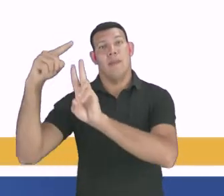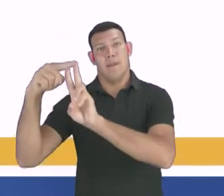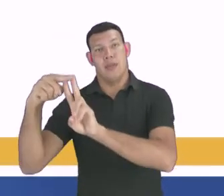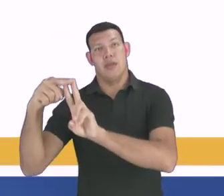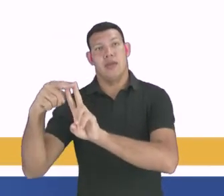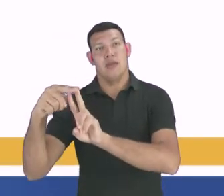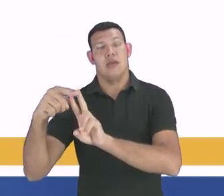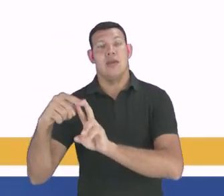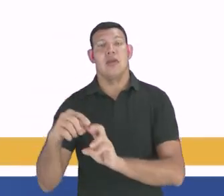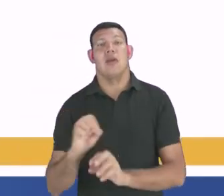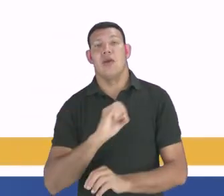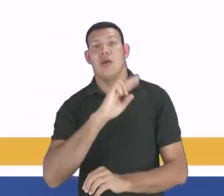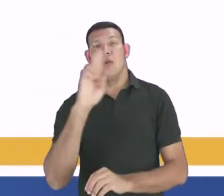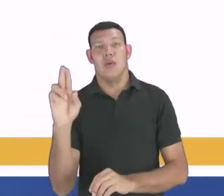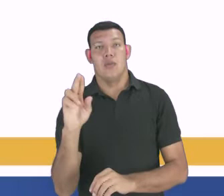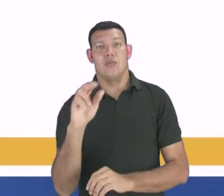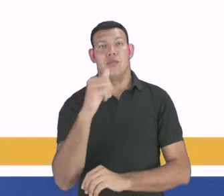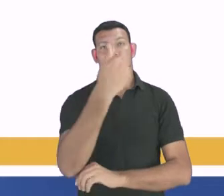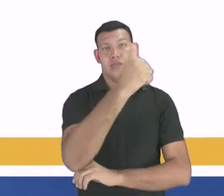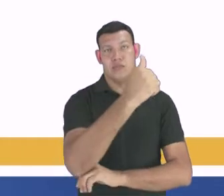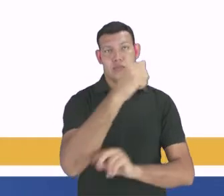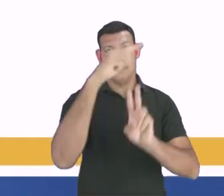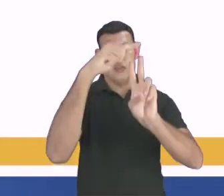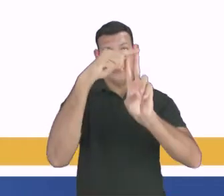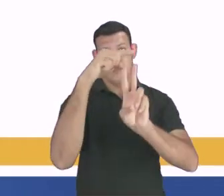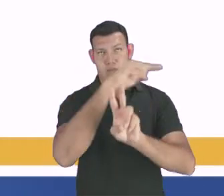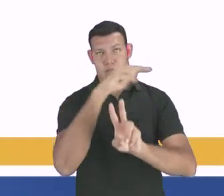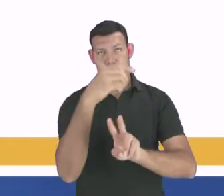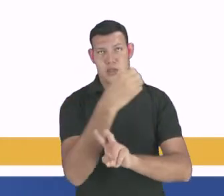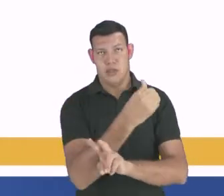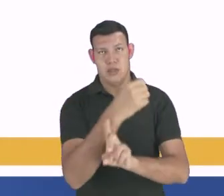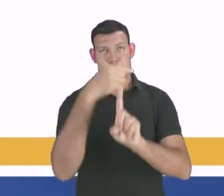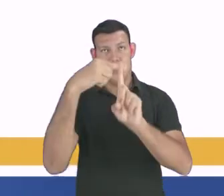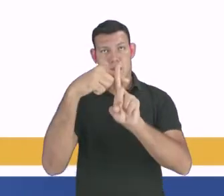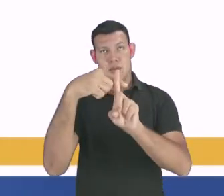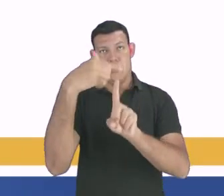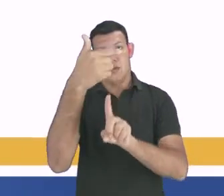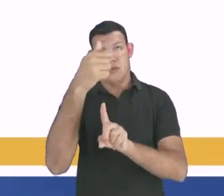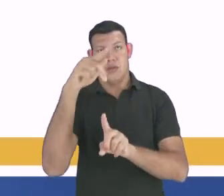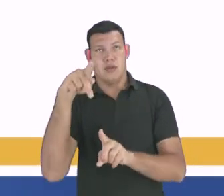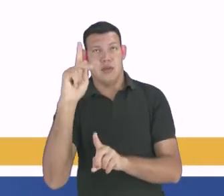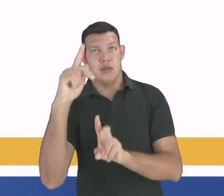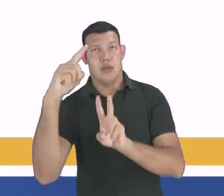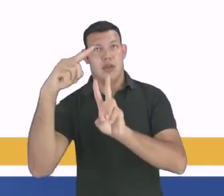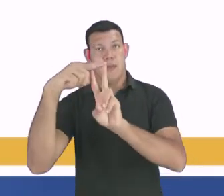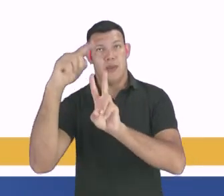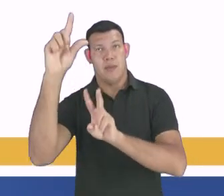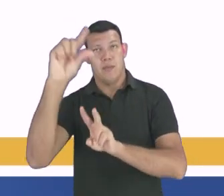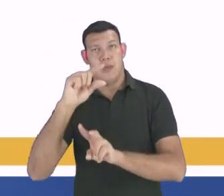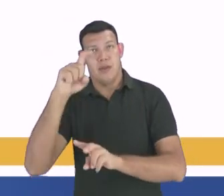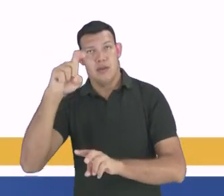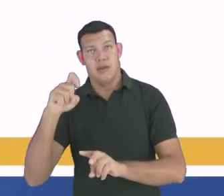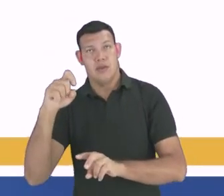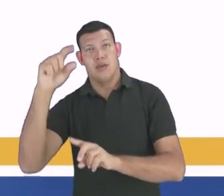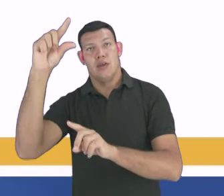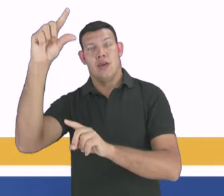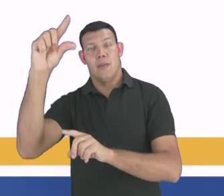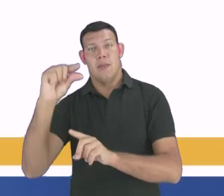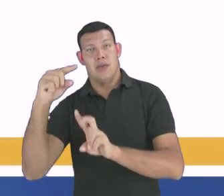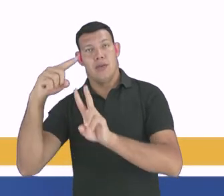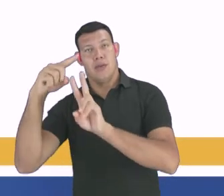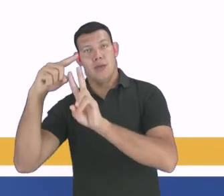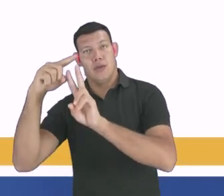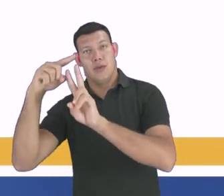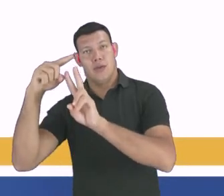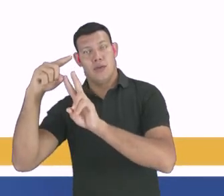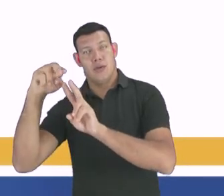ou igual que 2π mais 2kπ, quando k pertence aos inteiros. Vamos ao